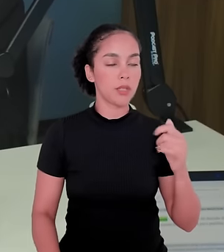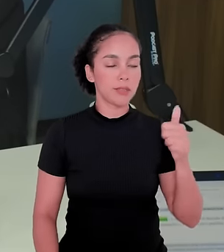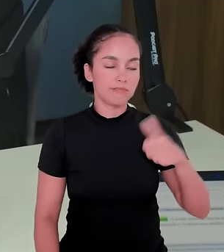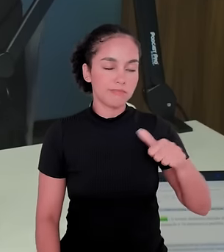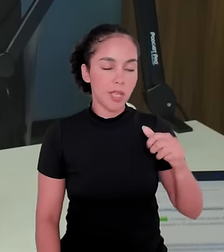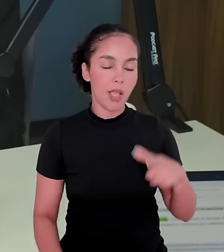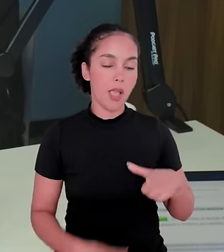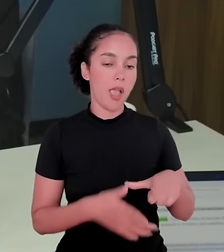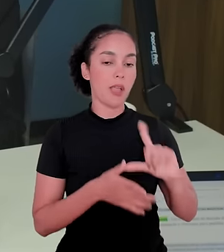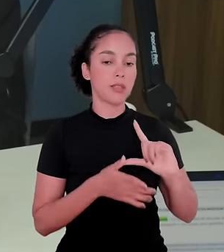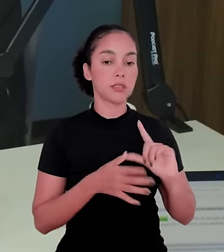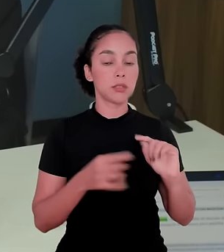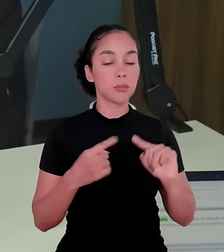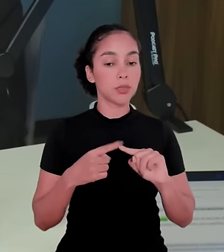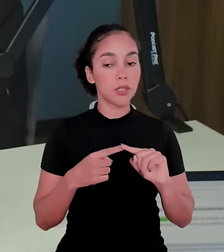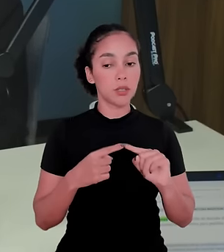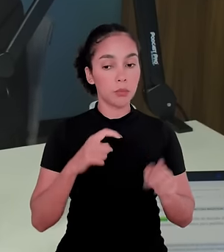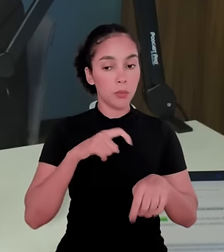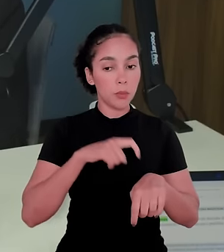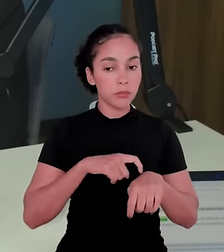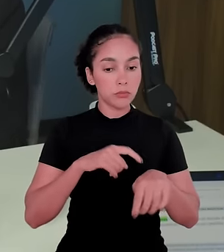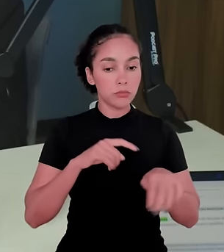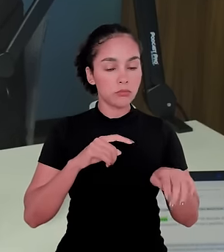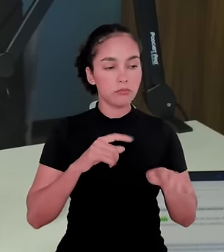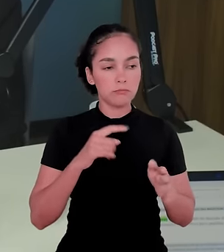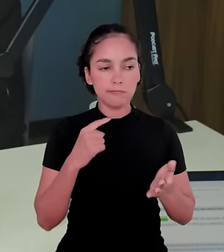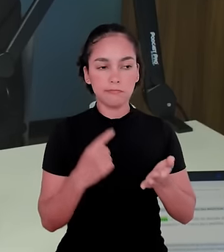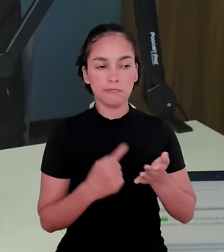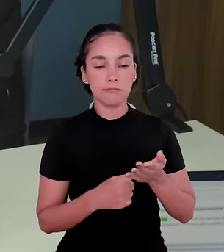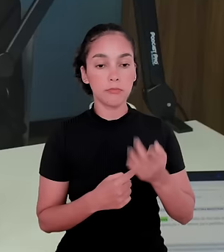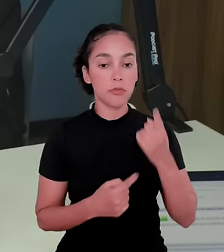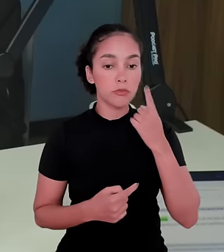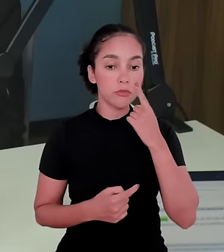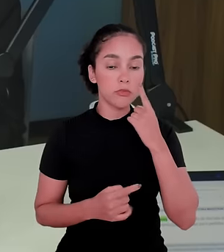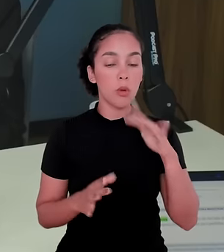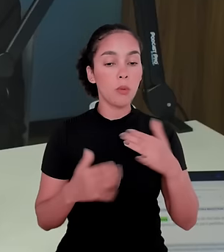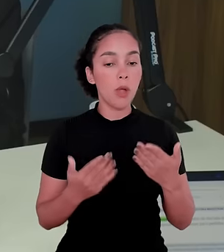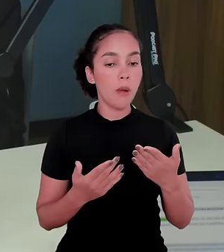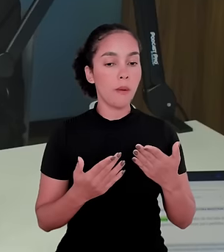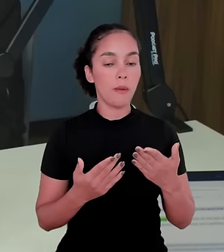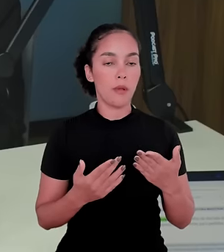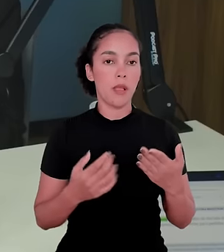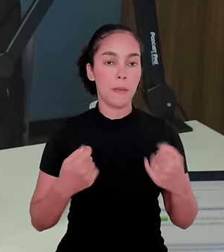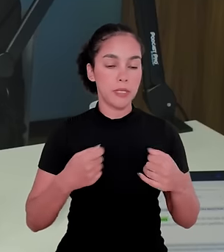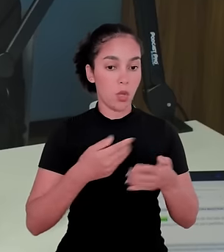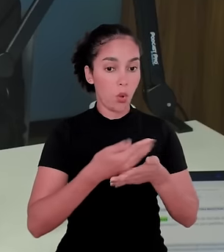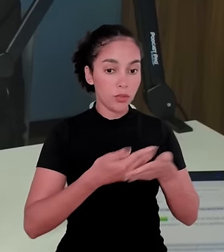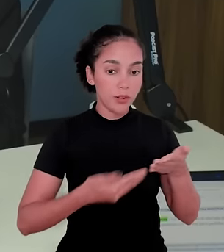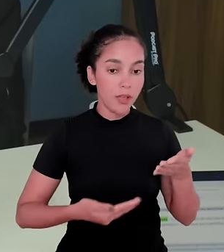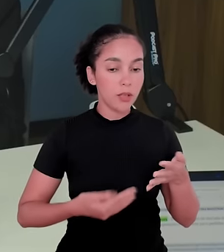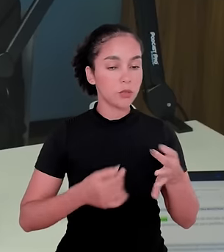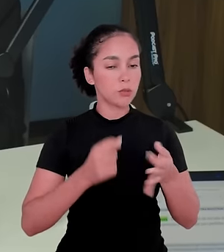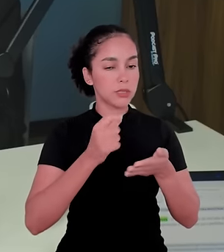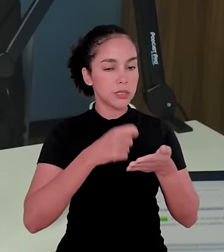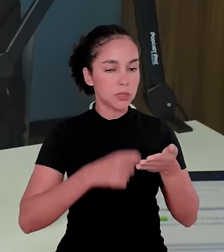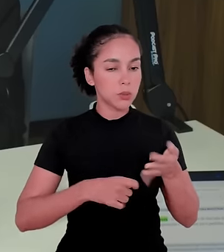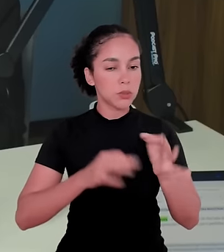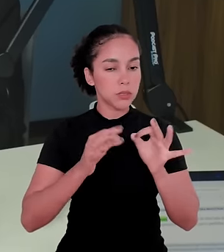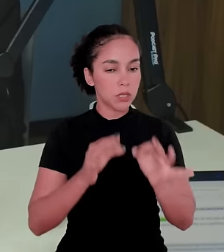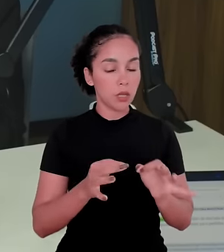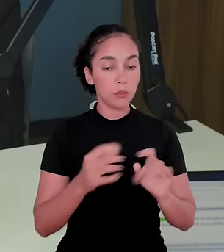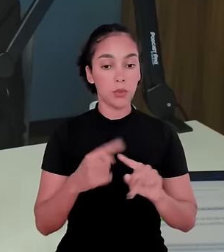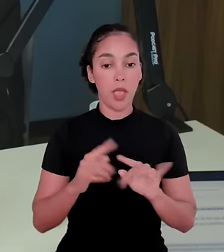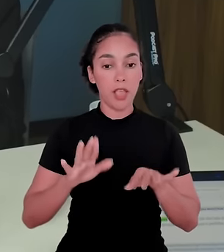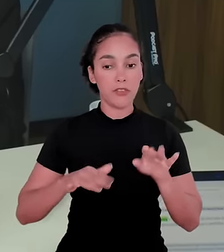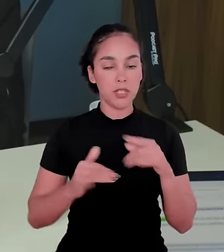de fechar com essa consultoria verificar qual vai ser a entrega né ter um contrato escrito porque muitas vezes quando é fraude